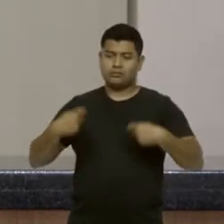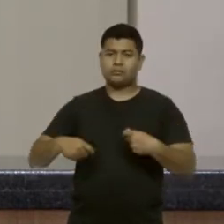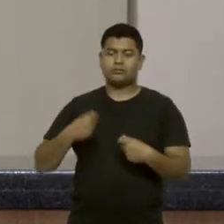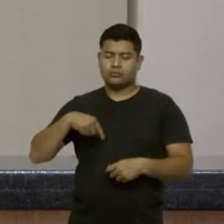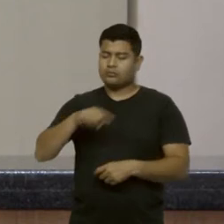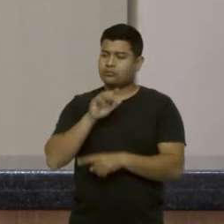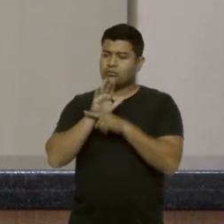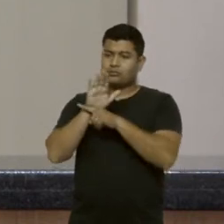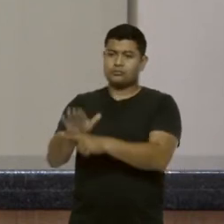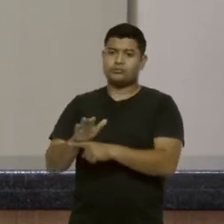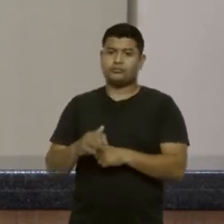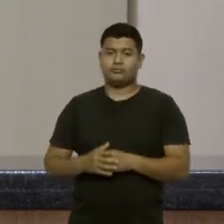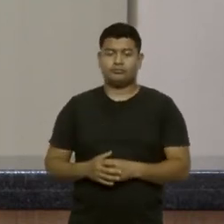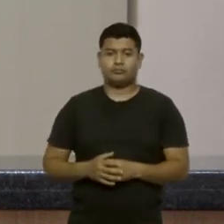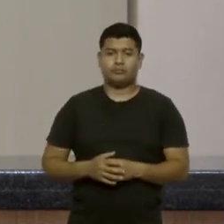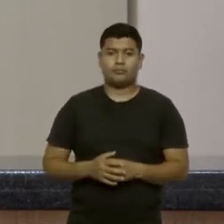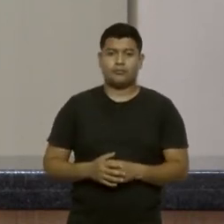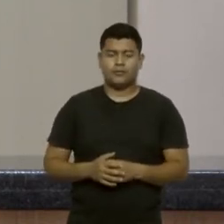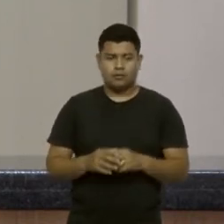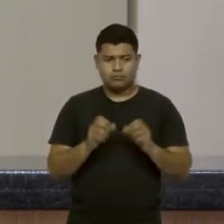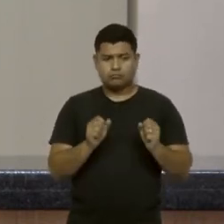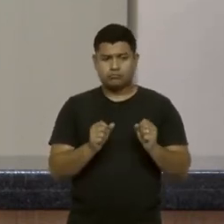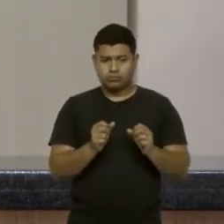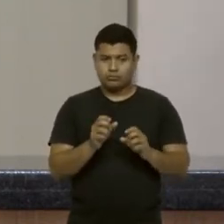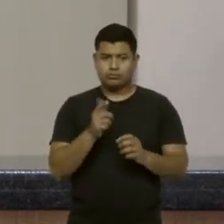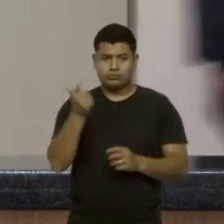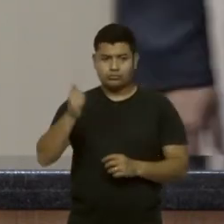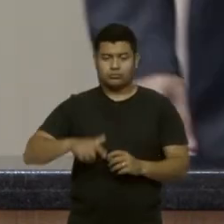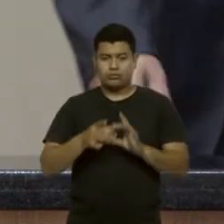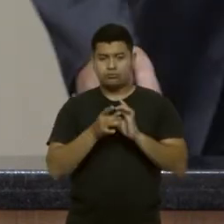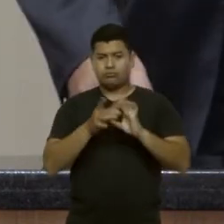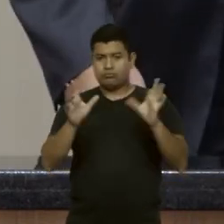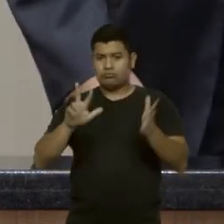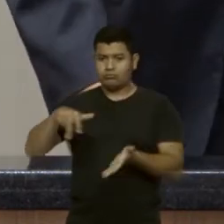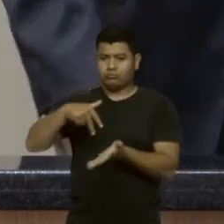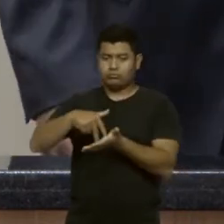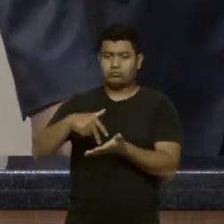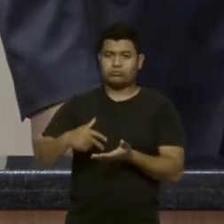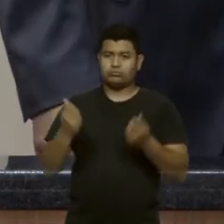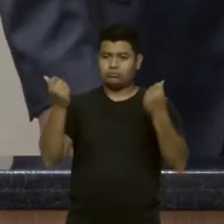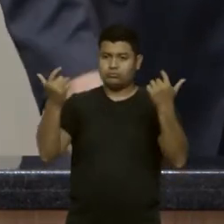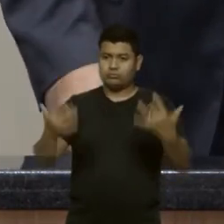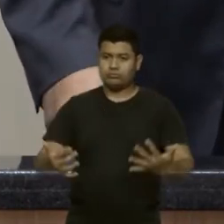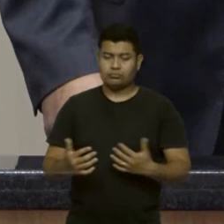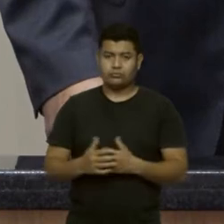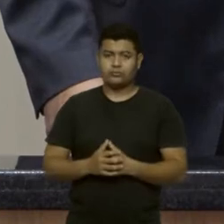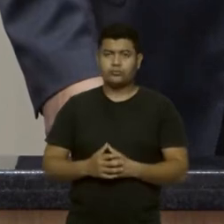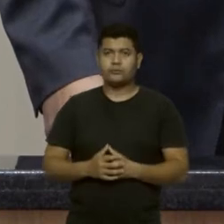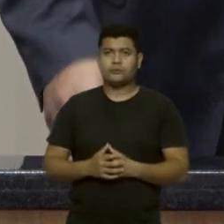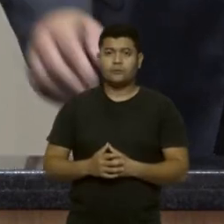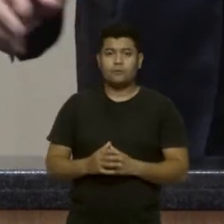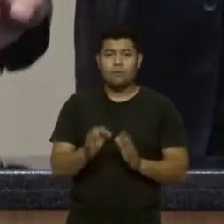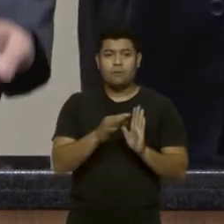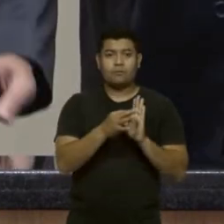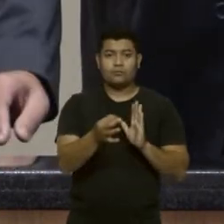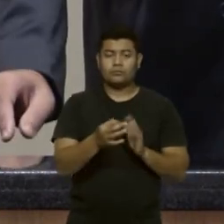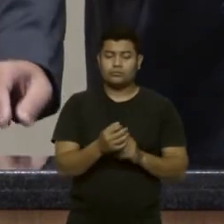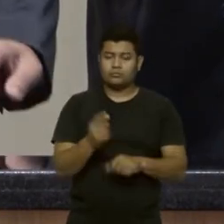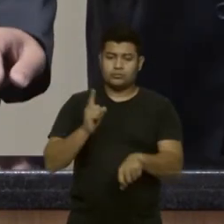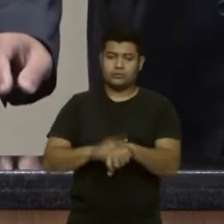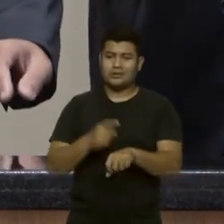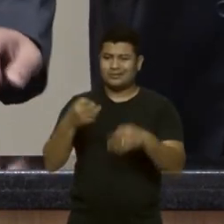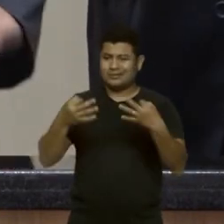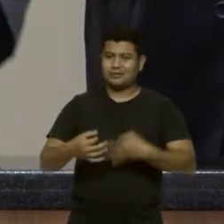quiser fazer uso da palavra, mais alguma observação, não tem tempo definido aí. Obrigado. Só